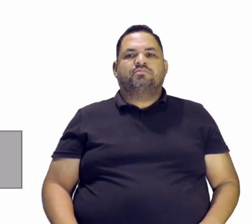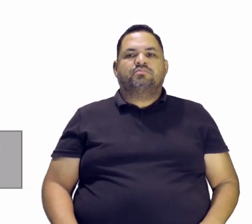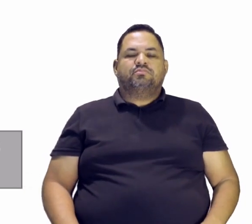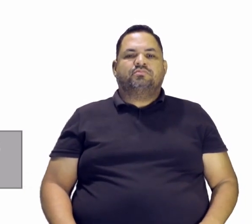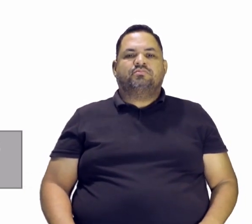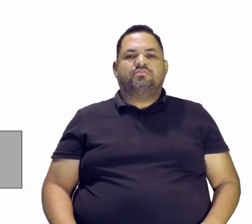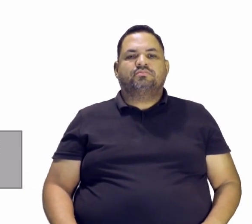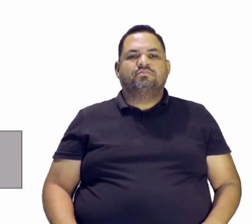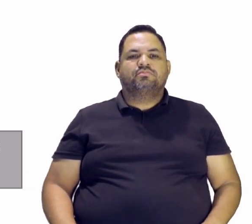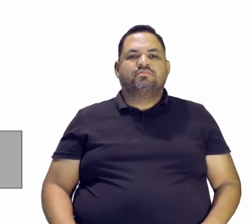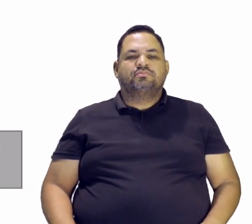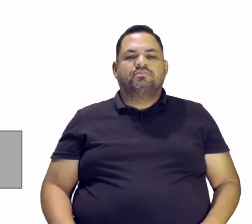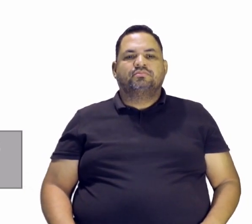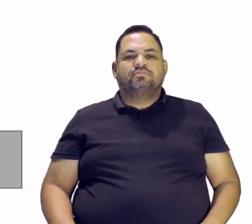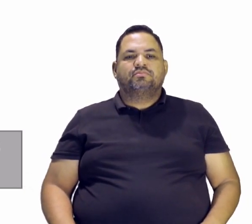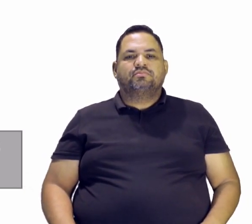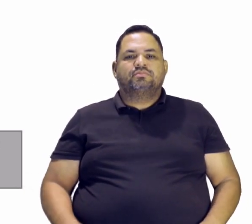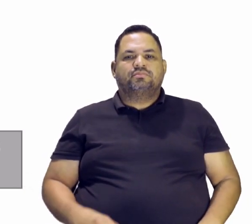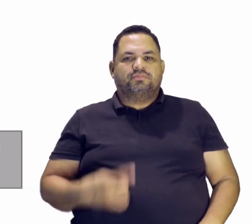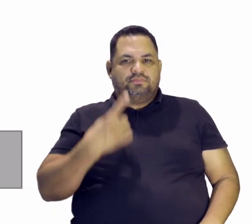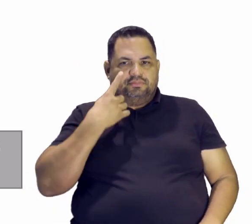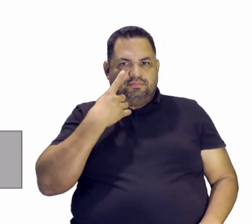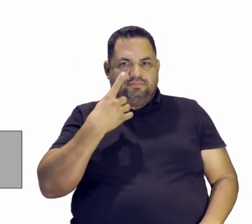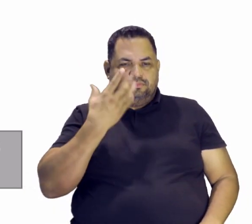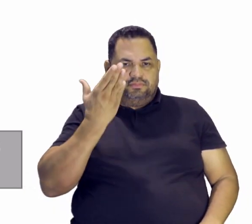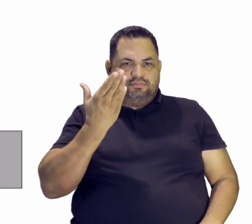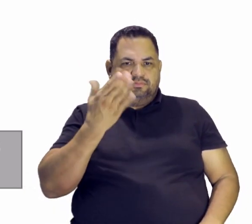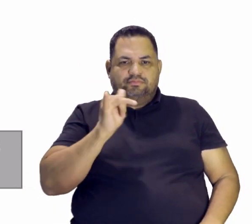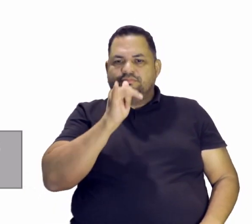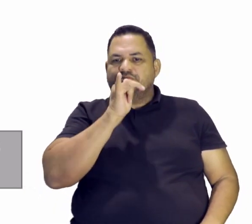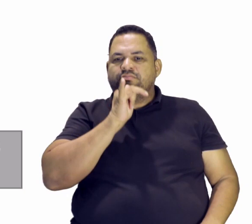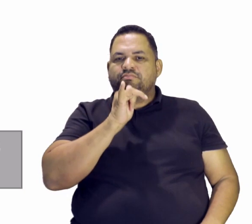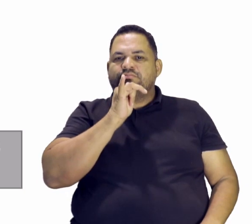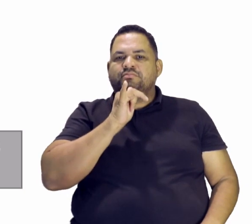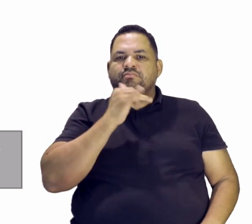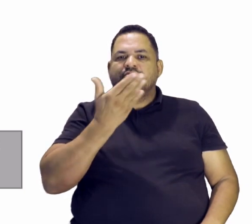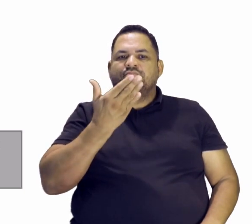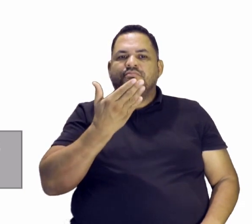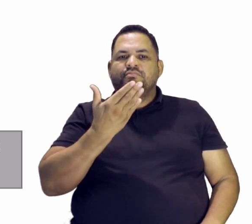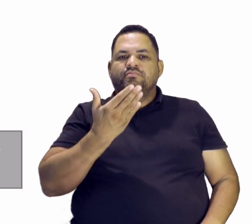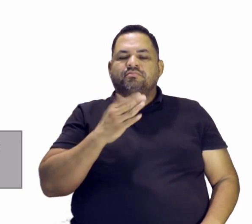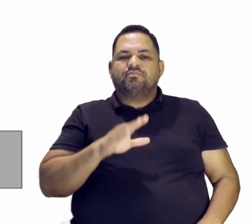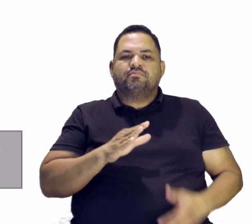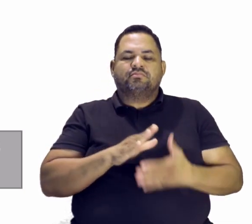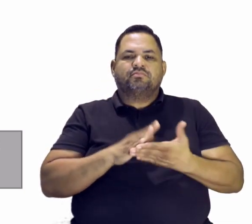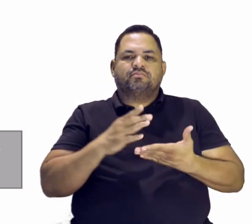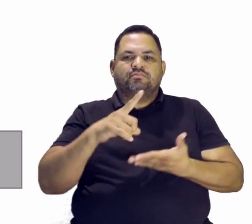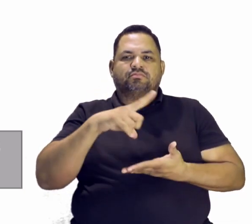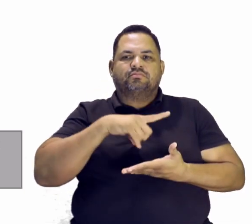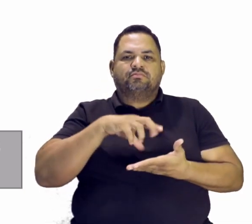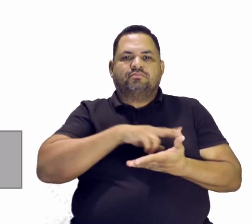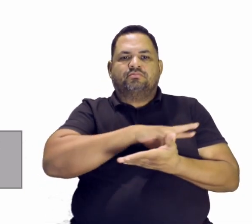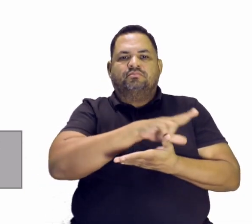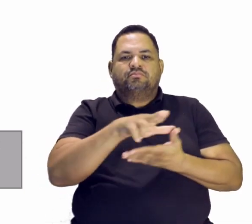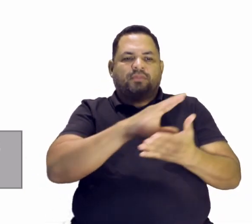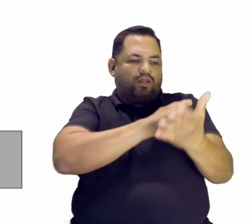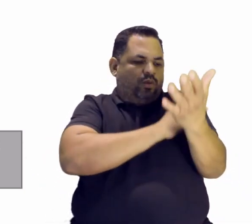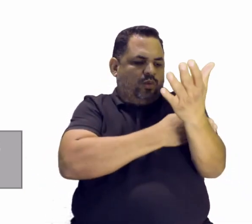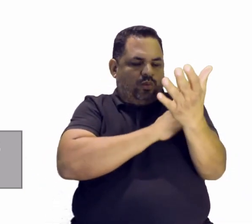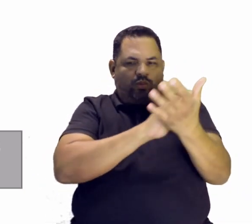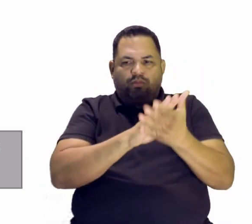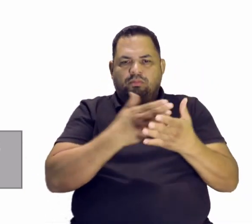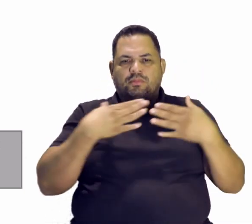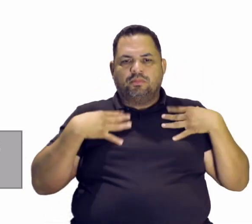próxima, e depois vocês pesquisarem, por exemplo, na nossa face nós temos diversos músculos. Para a gente